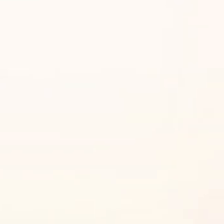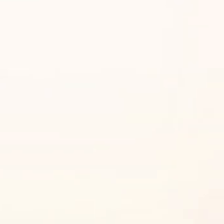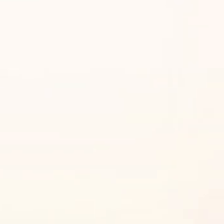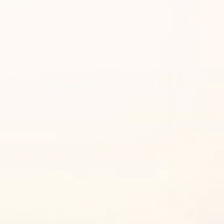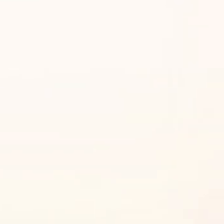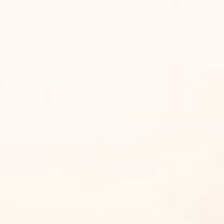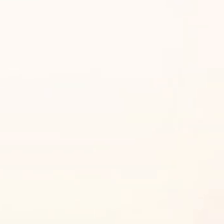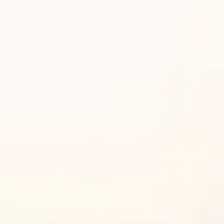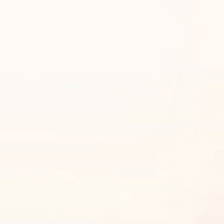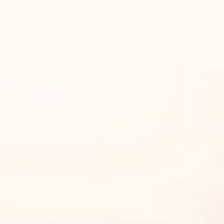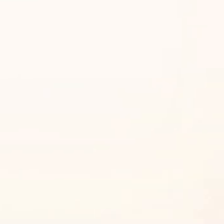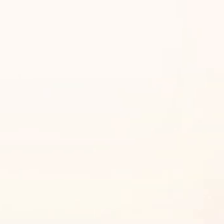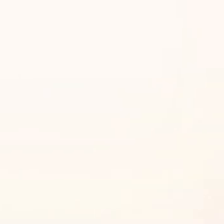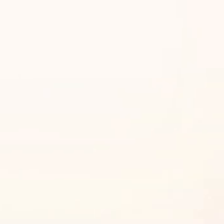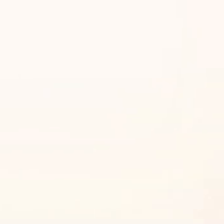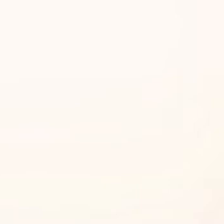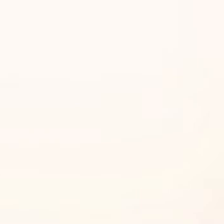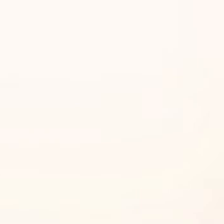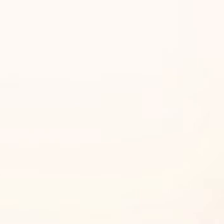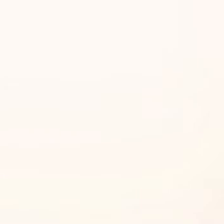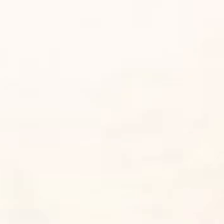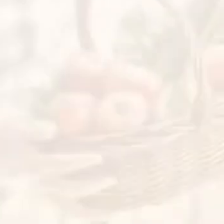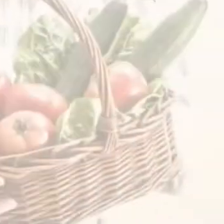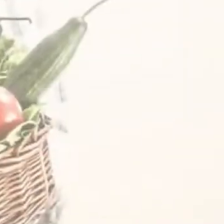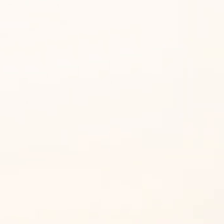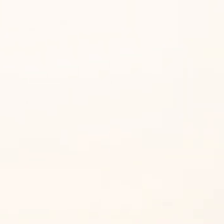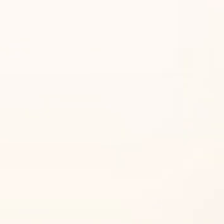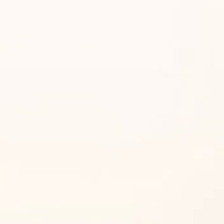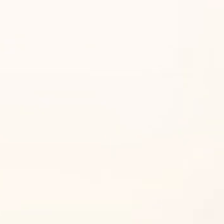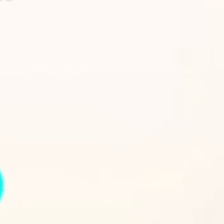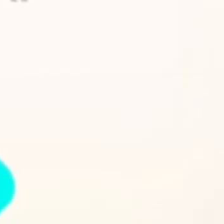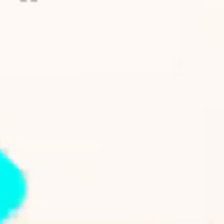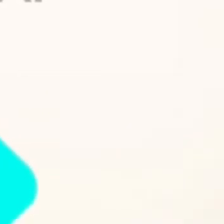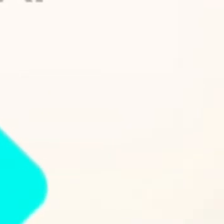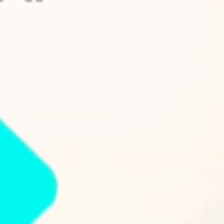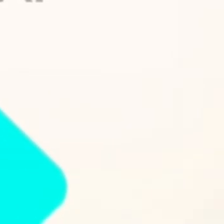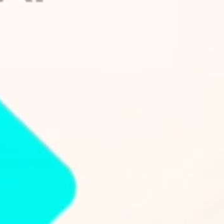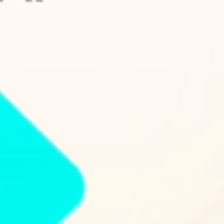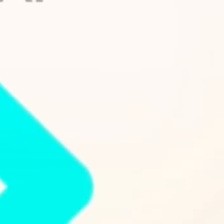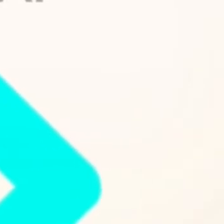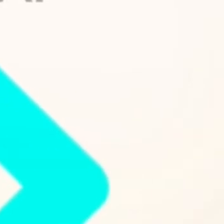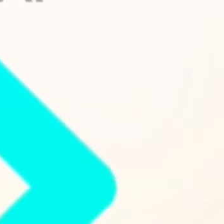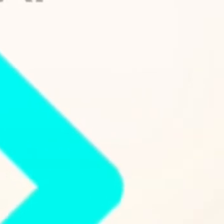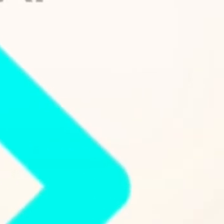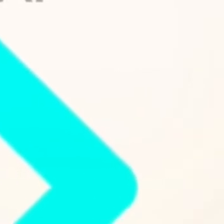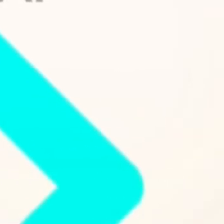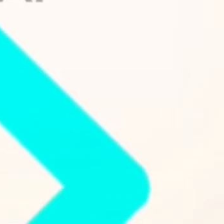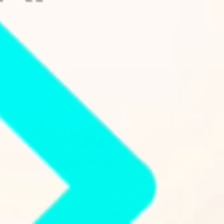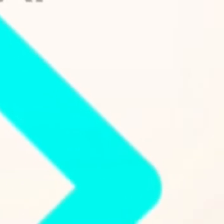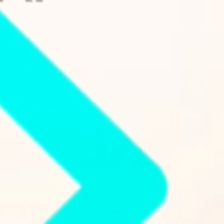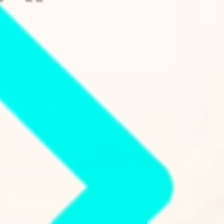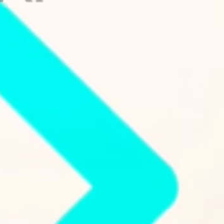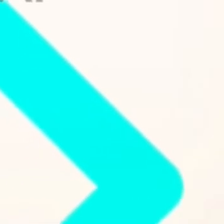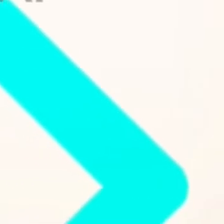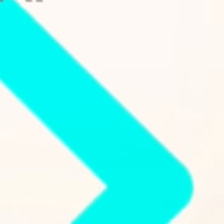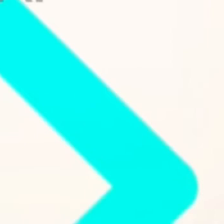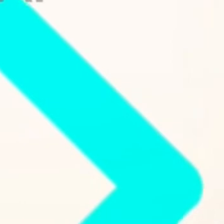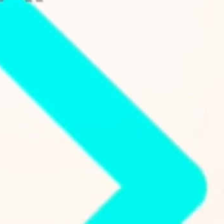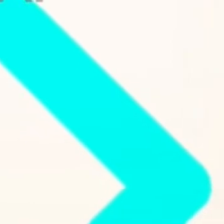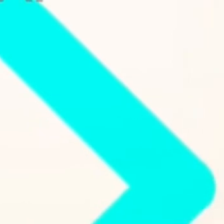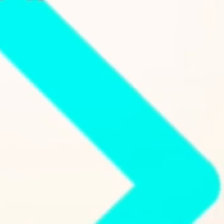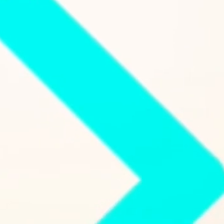na agropecuária. Na agricultura, há a produção de laranja, limão, manga, maracujá, abacaxi,